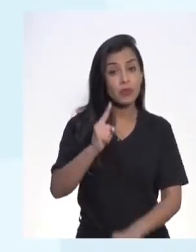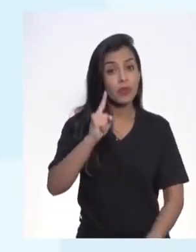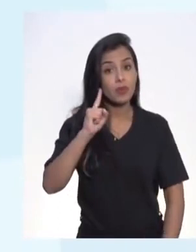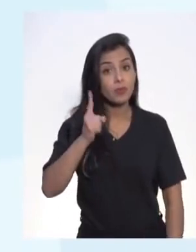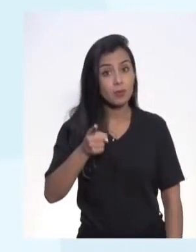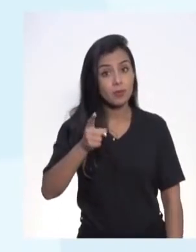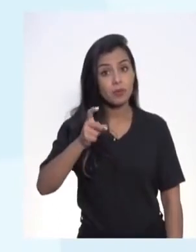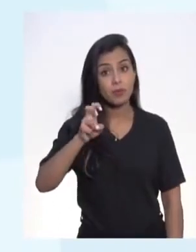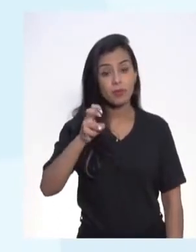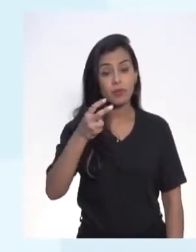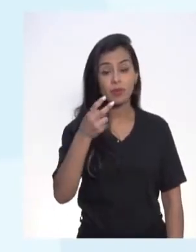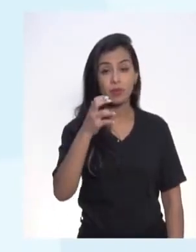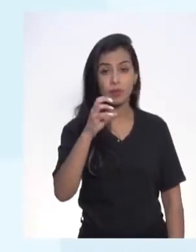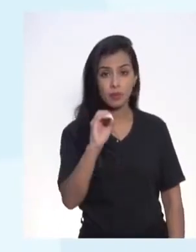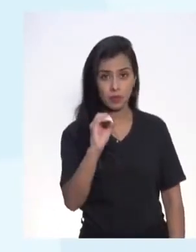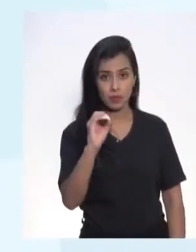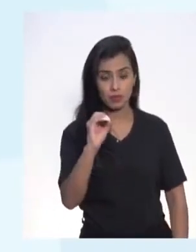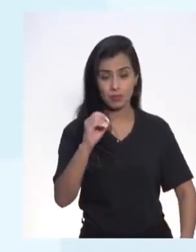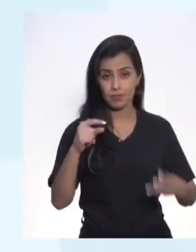Correto. Então, deu um total de